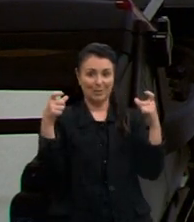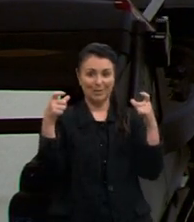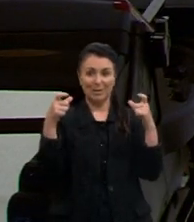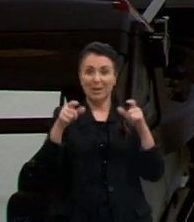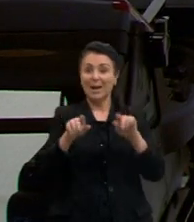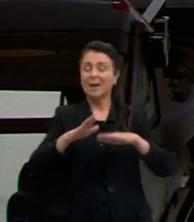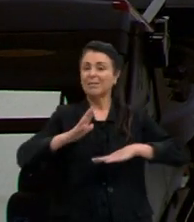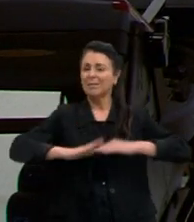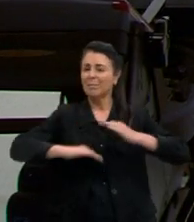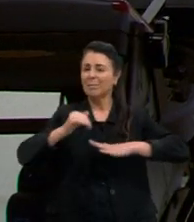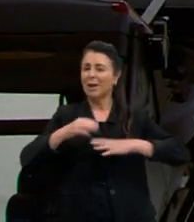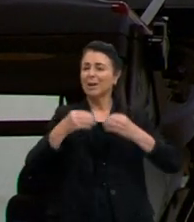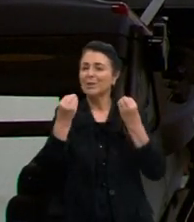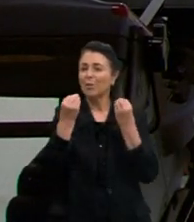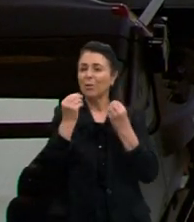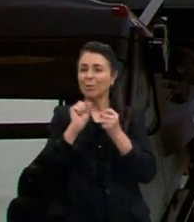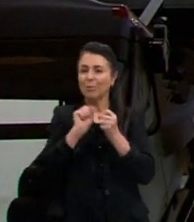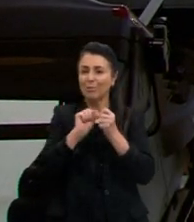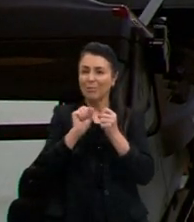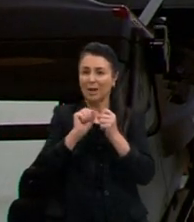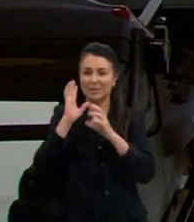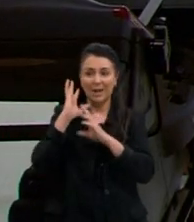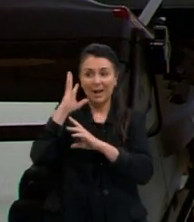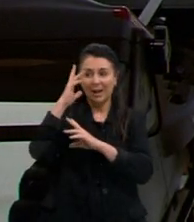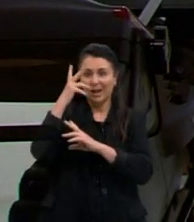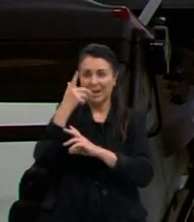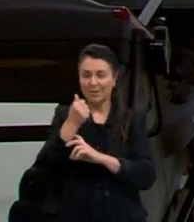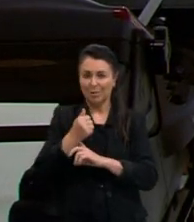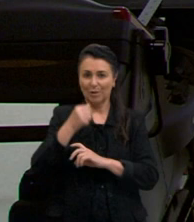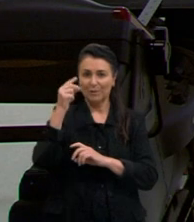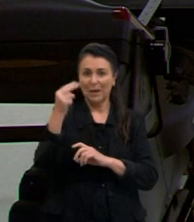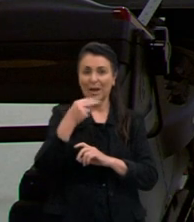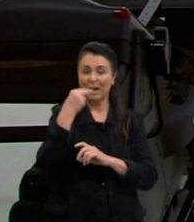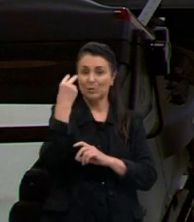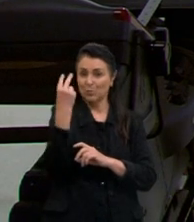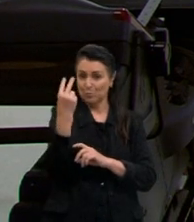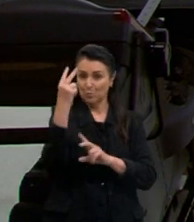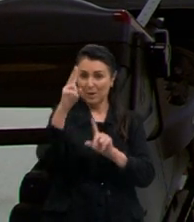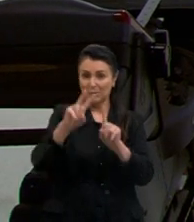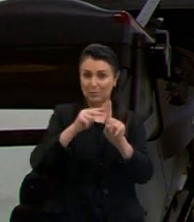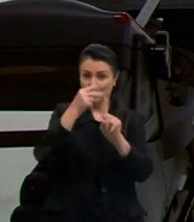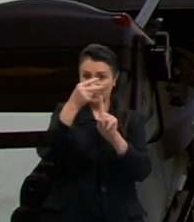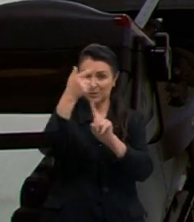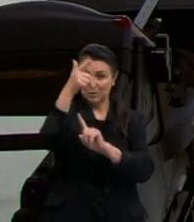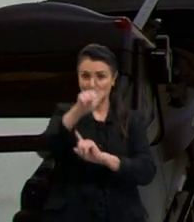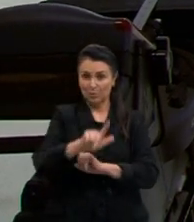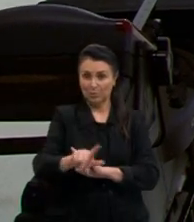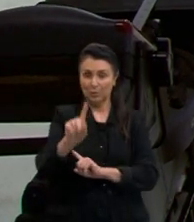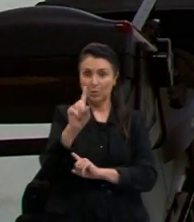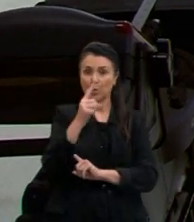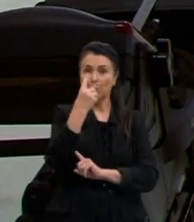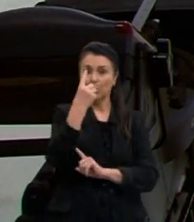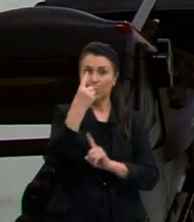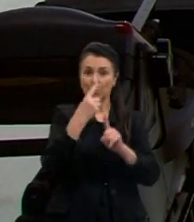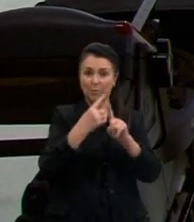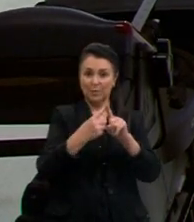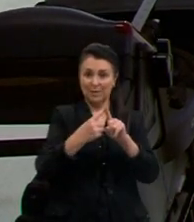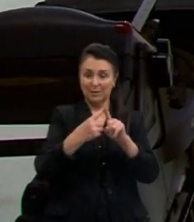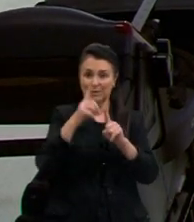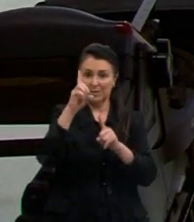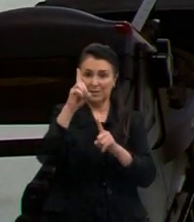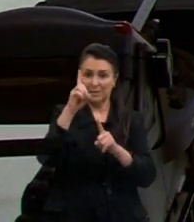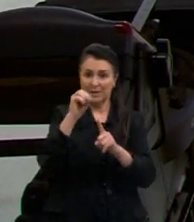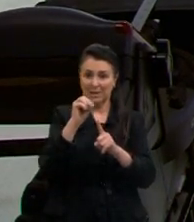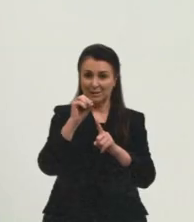prática como que a gente faça a gente vai resolver essas duas potências de novo né um vezes dessa